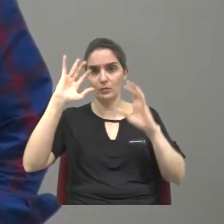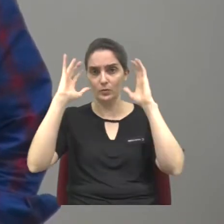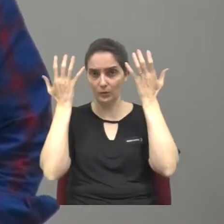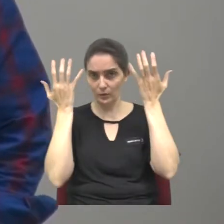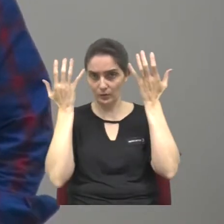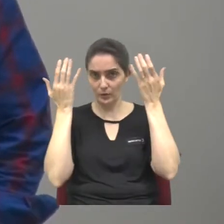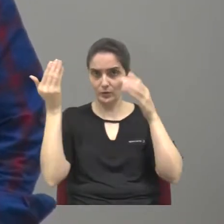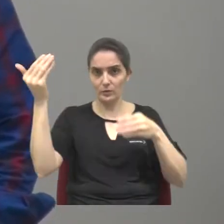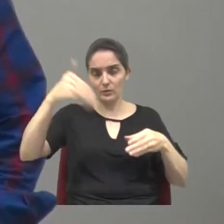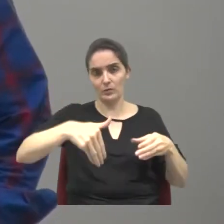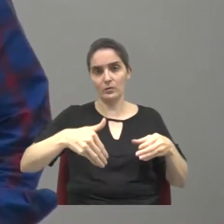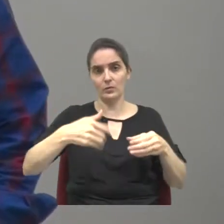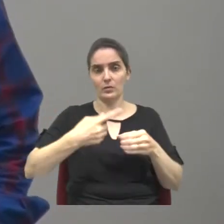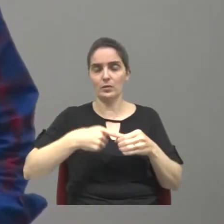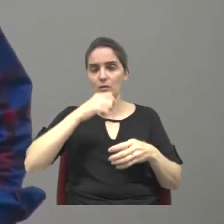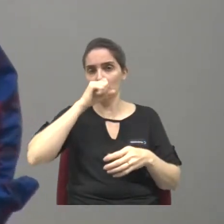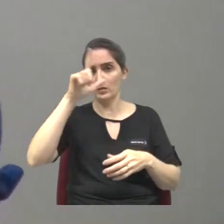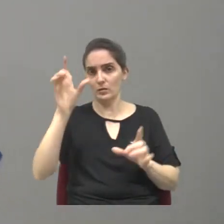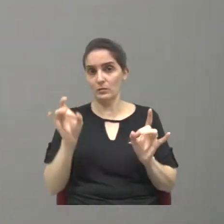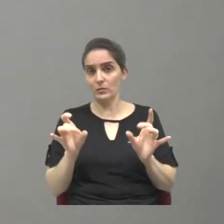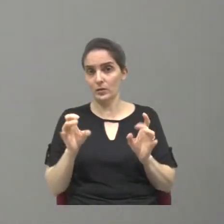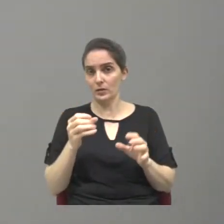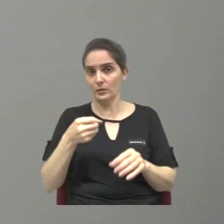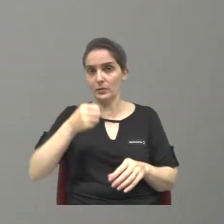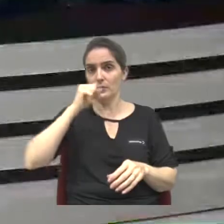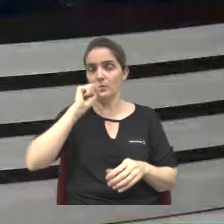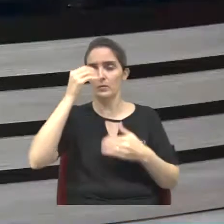vender bebida para a população. Obrigado, presidente.